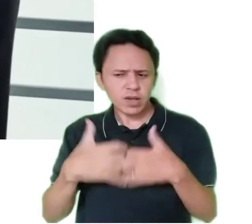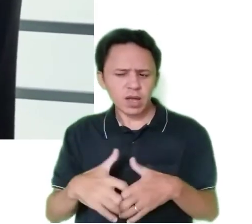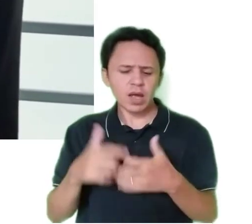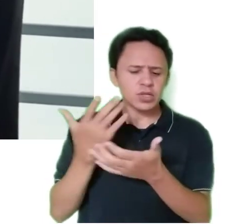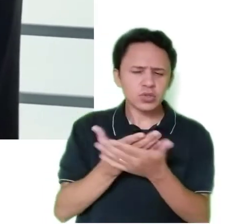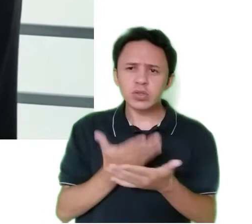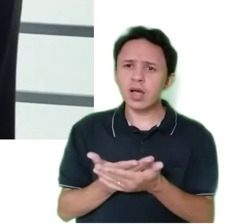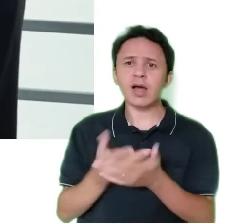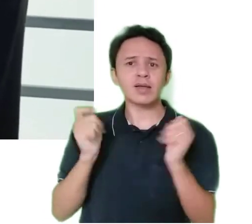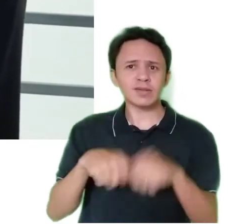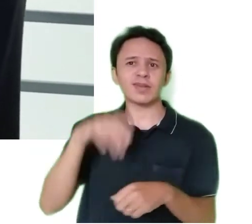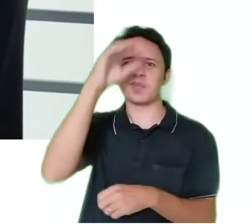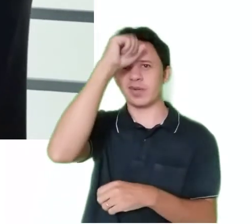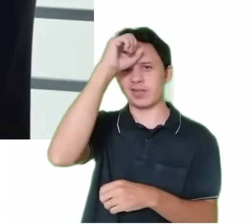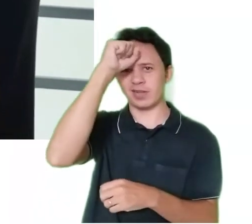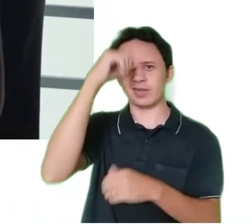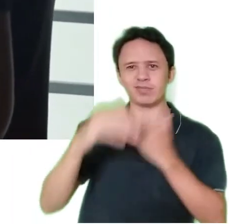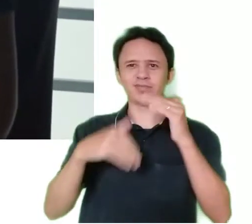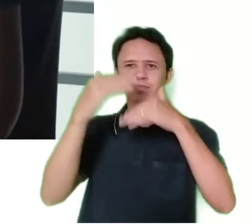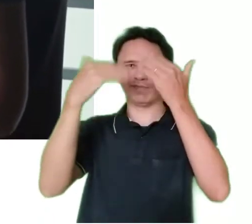reflexões. É assim que aprende-se.